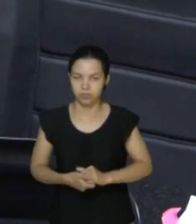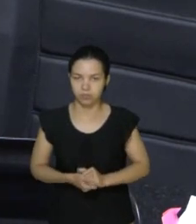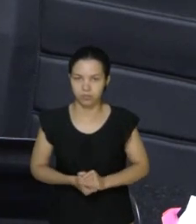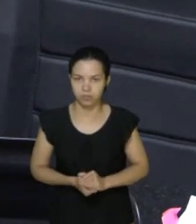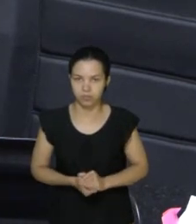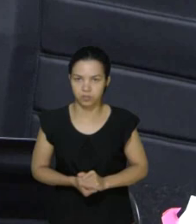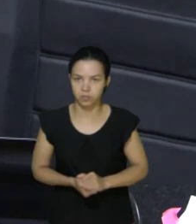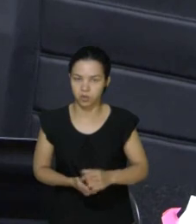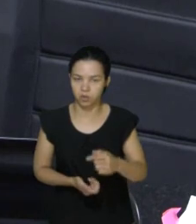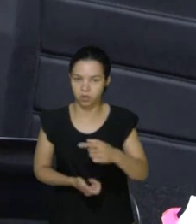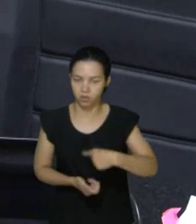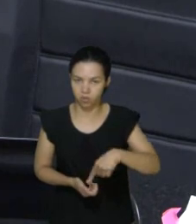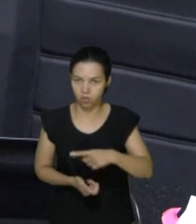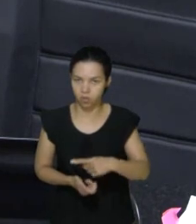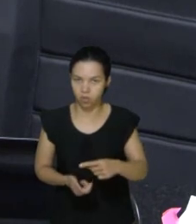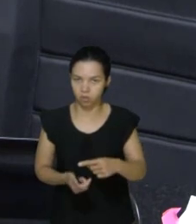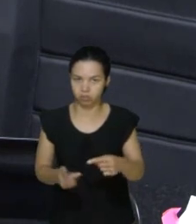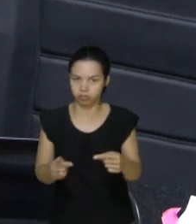Não tem cabimento isso.